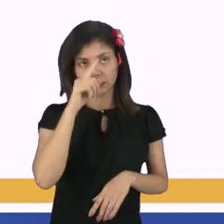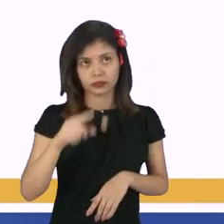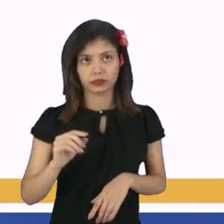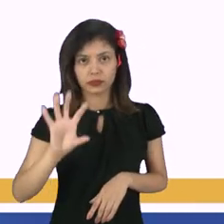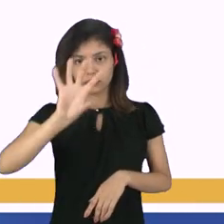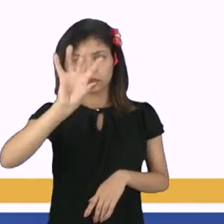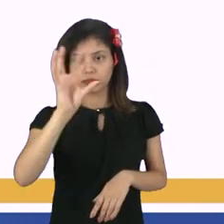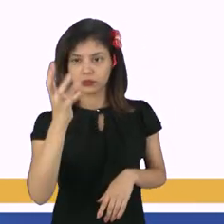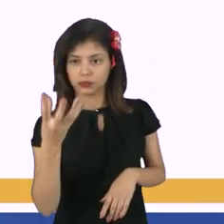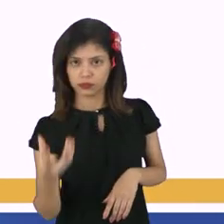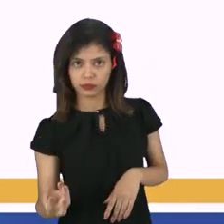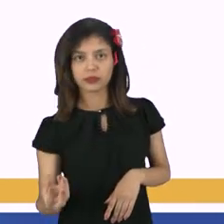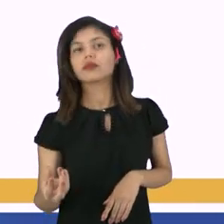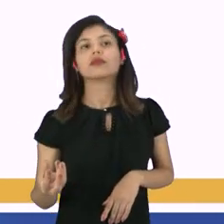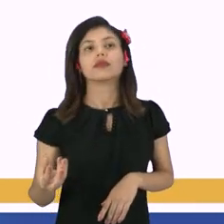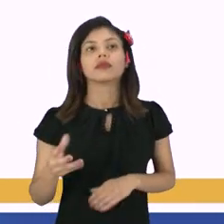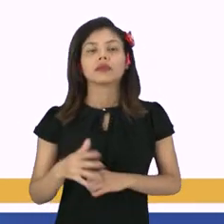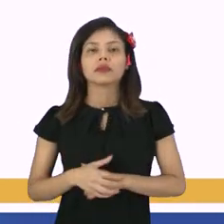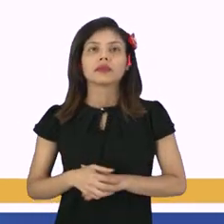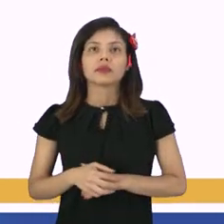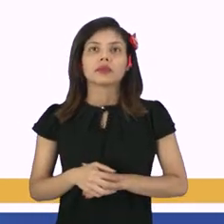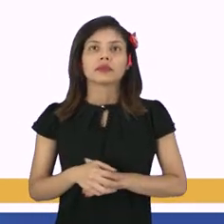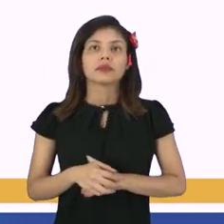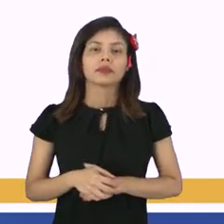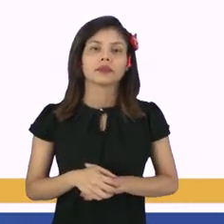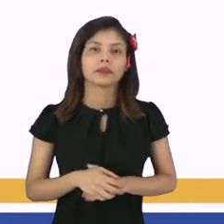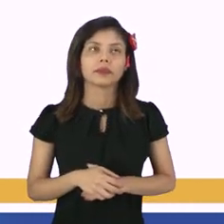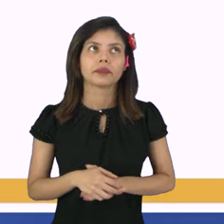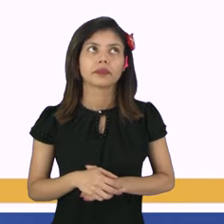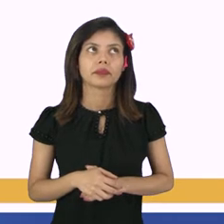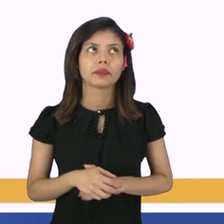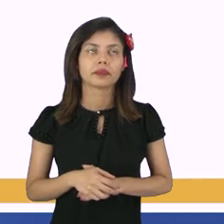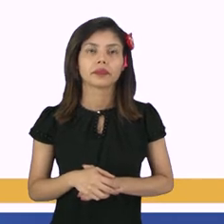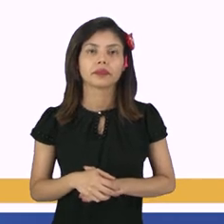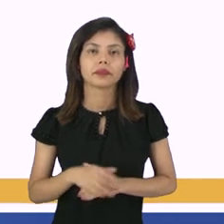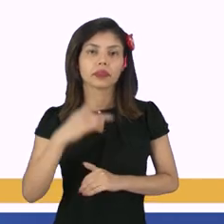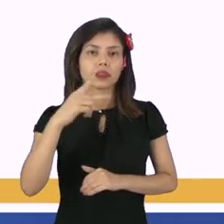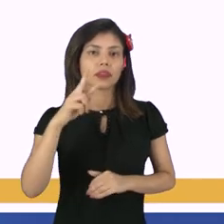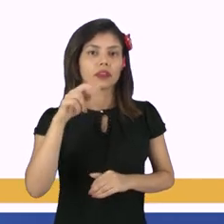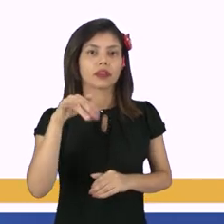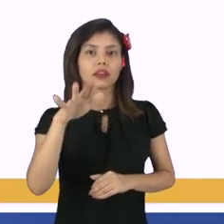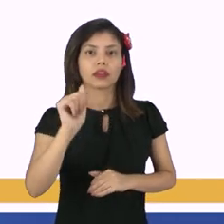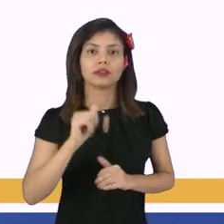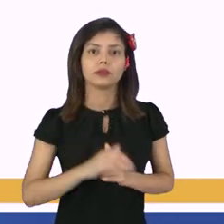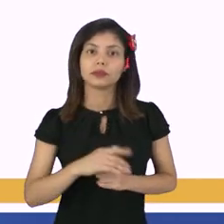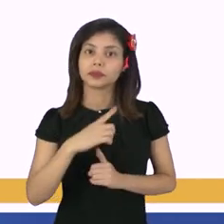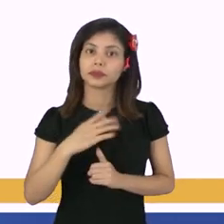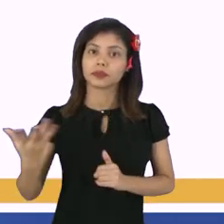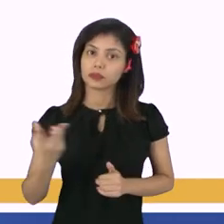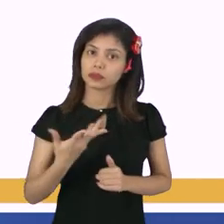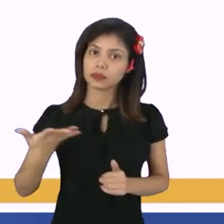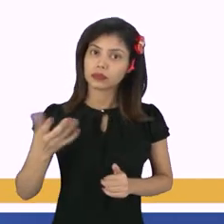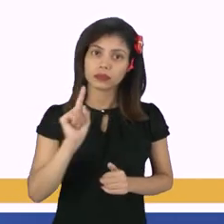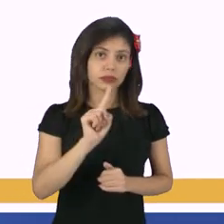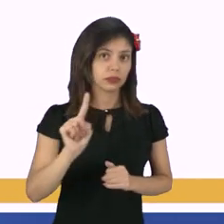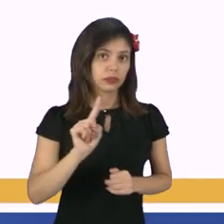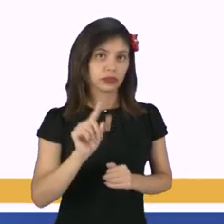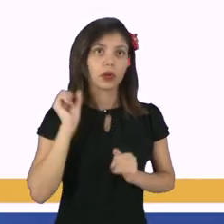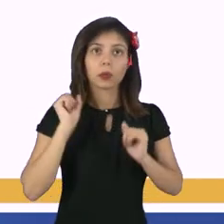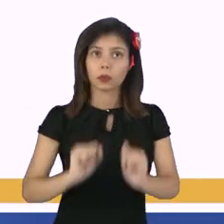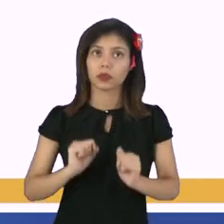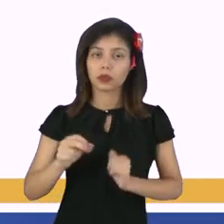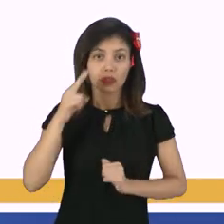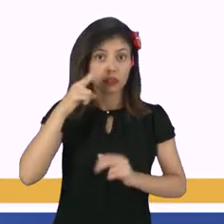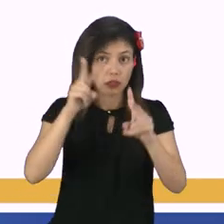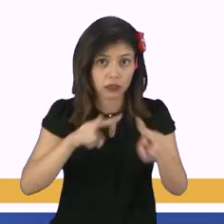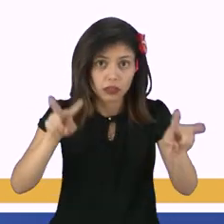é um cilindro cone né no se não vê um versus ali Oi prima você não vê duas bases você vê duas bases Você